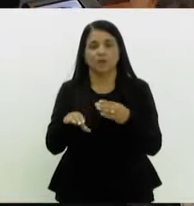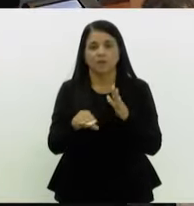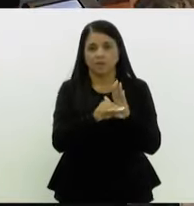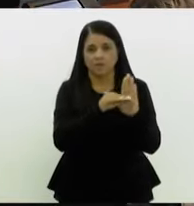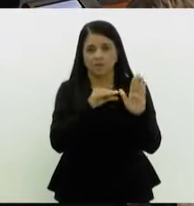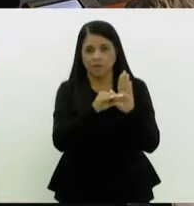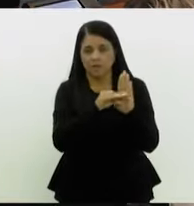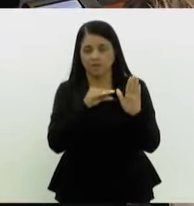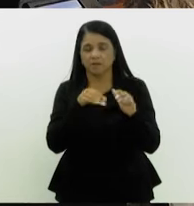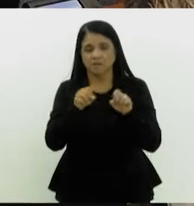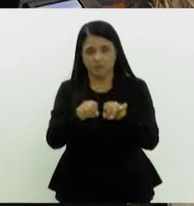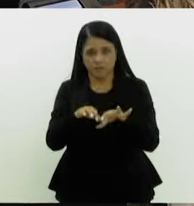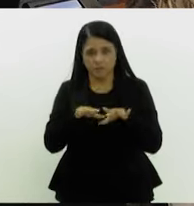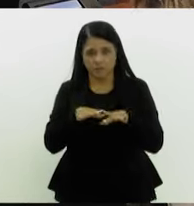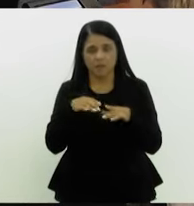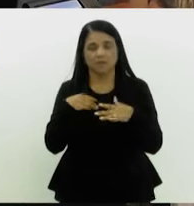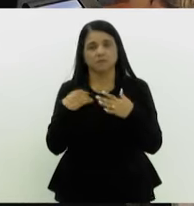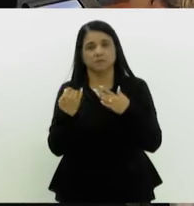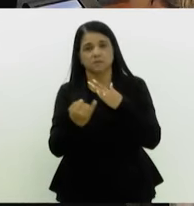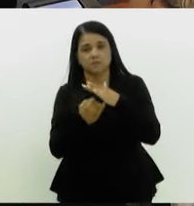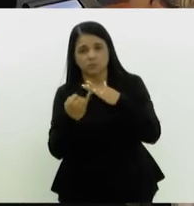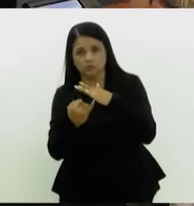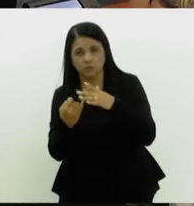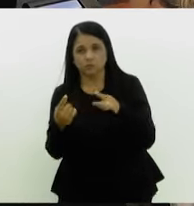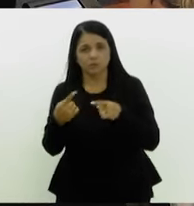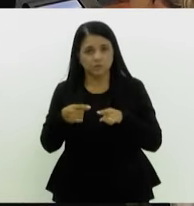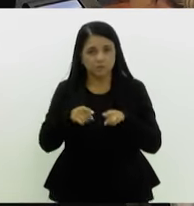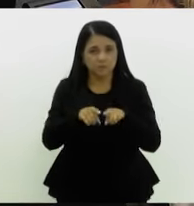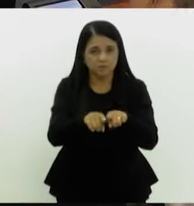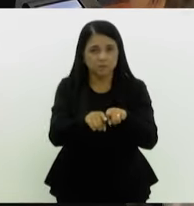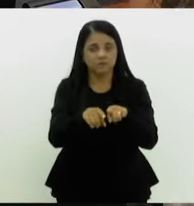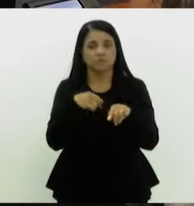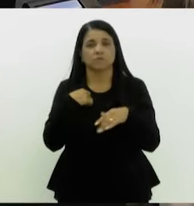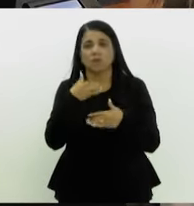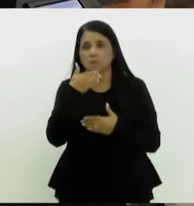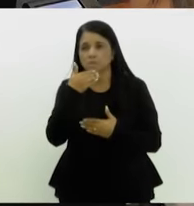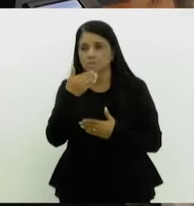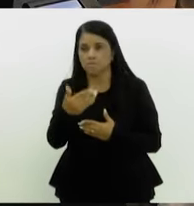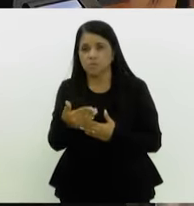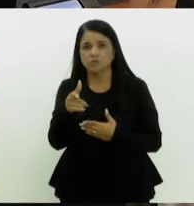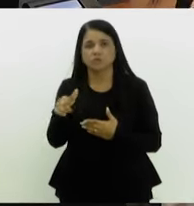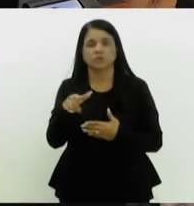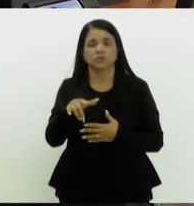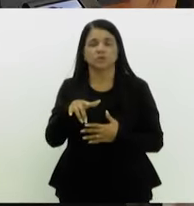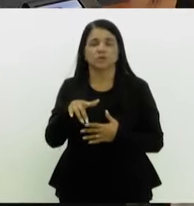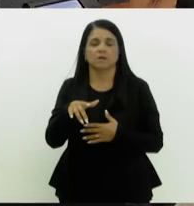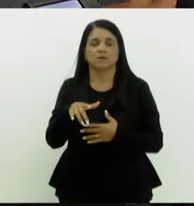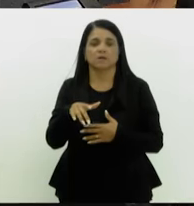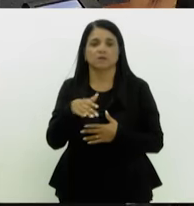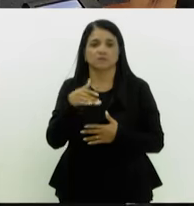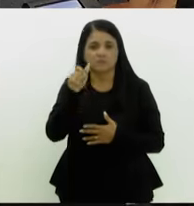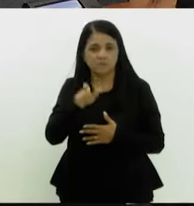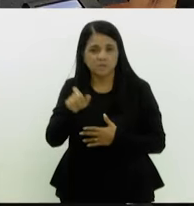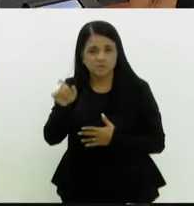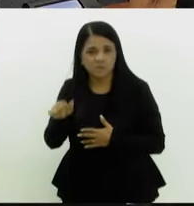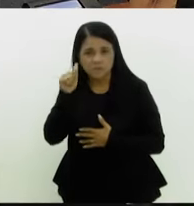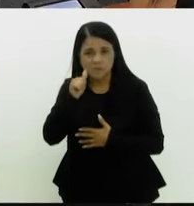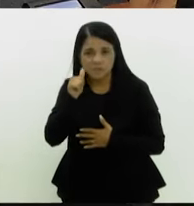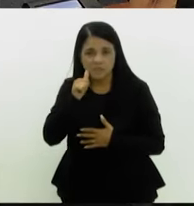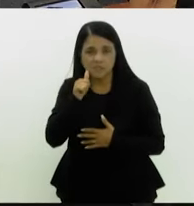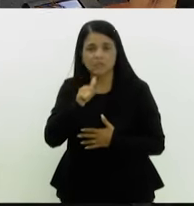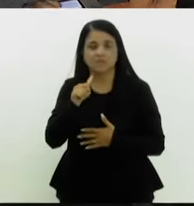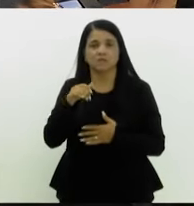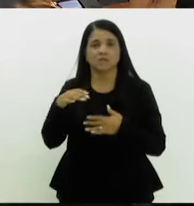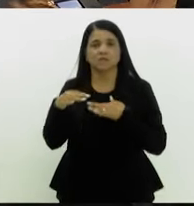instituições e que a gente tá querendo aí ter um ped enorme de meninas da Cidade de Deus de outras comunidades querendo participar